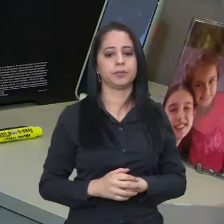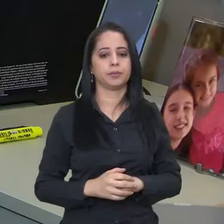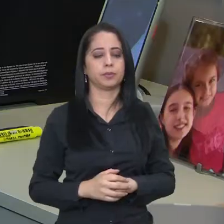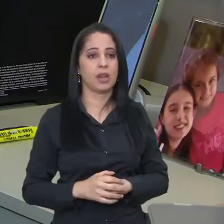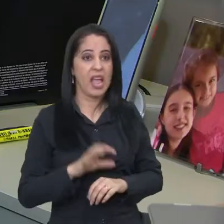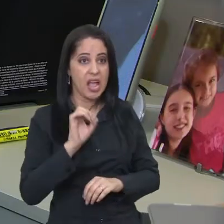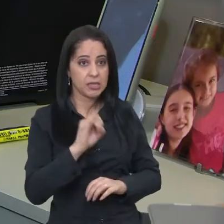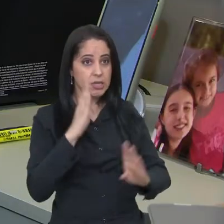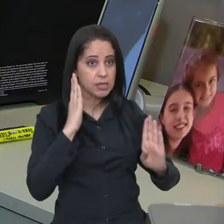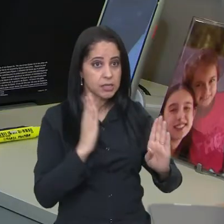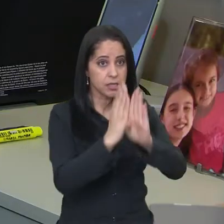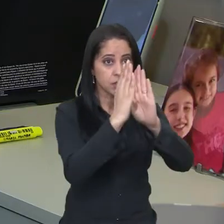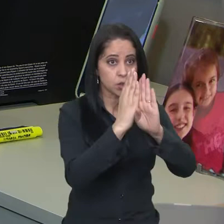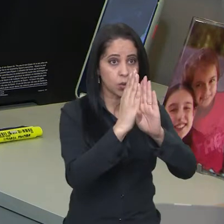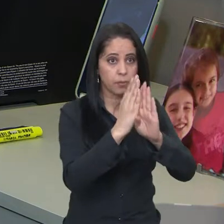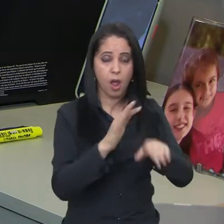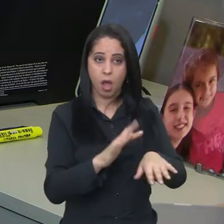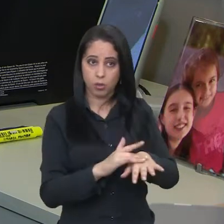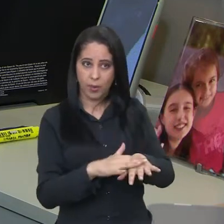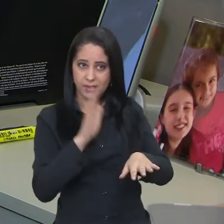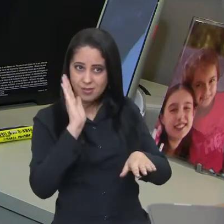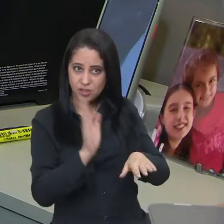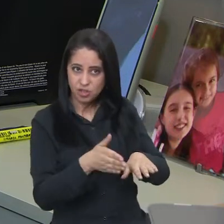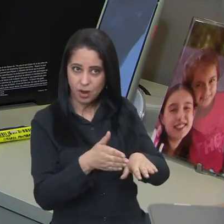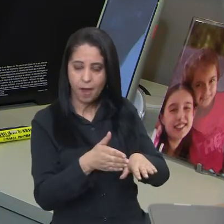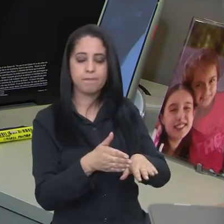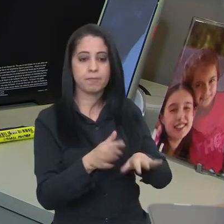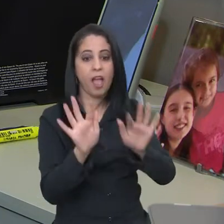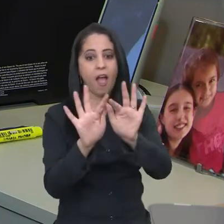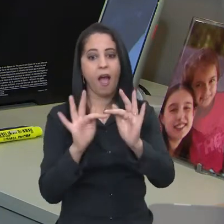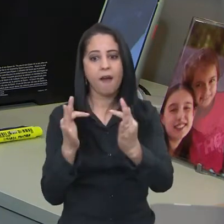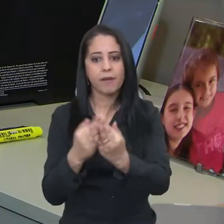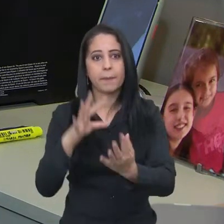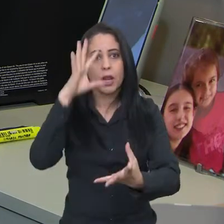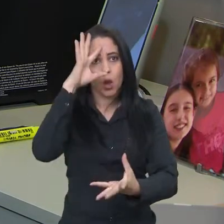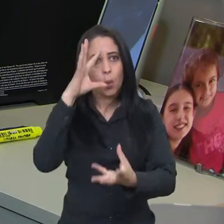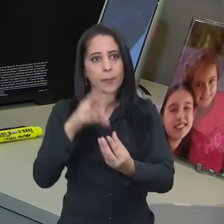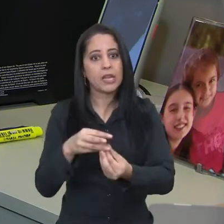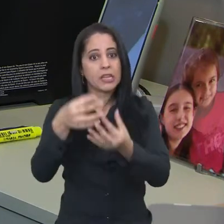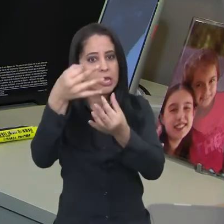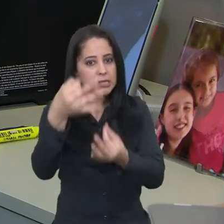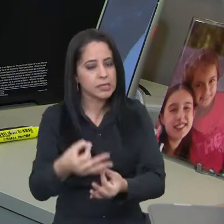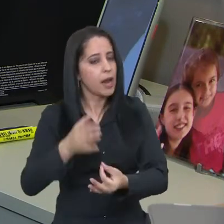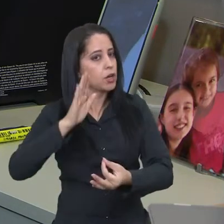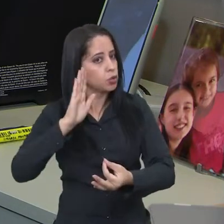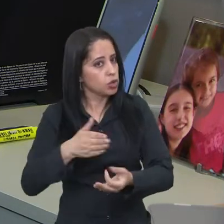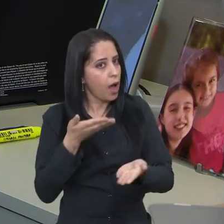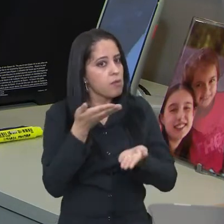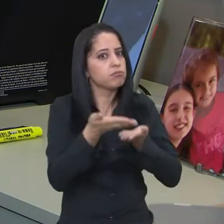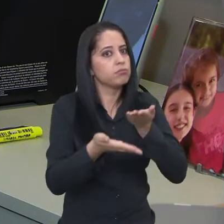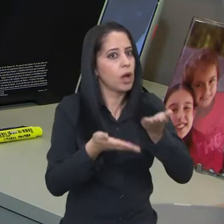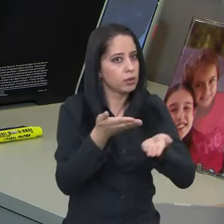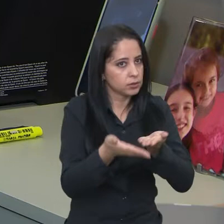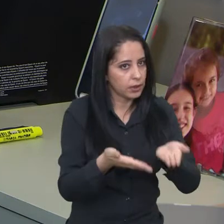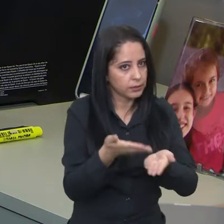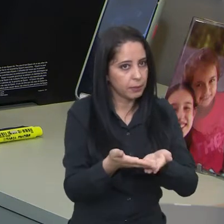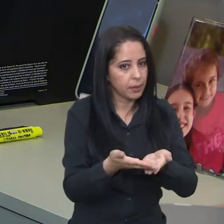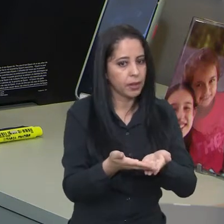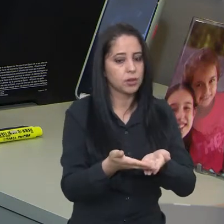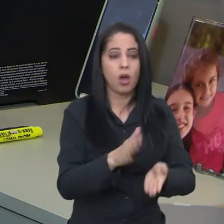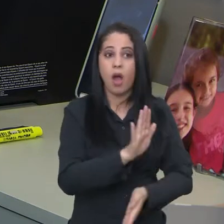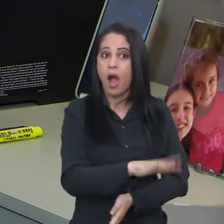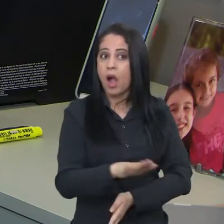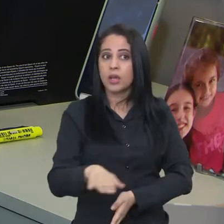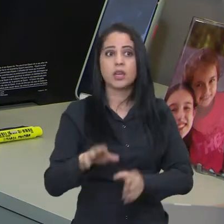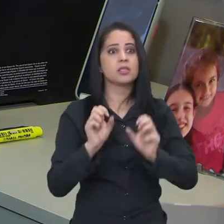controle. Uma vez feito o diagnóstico do diabetes e uma vez a família entendendo todo o processo de como funciona o tratamento,